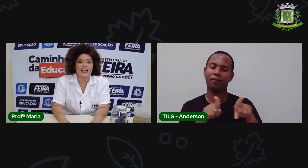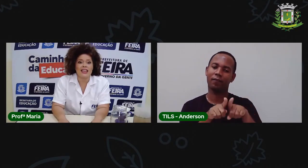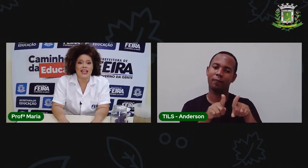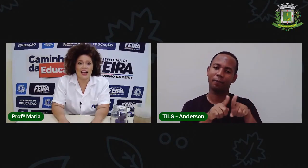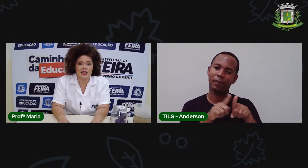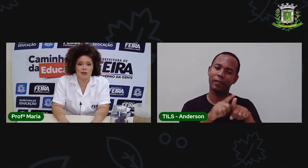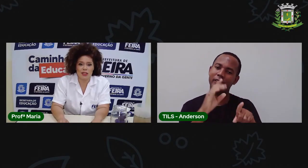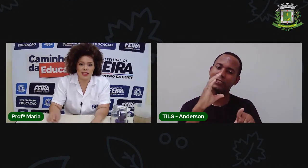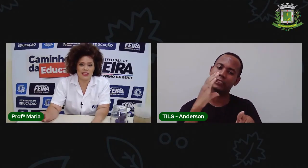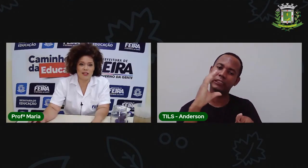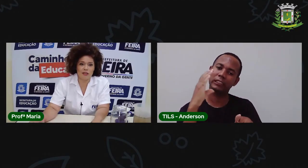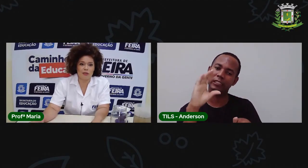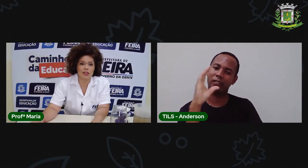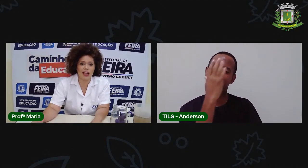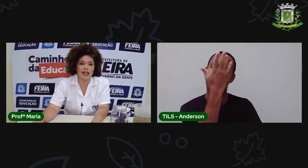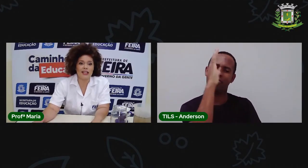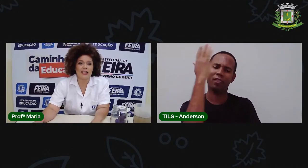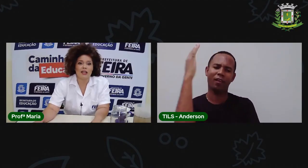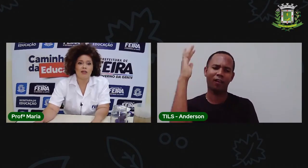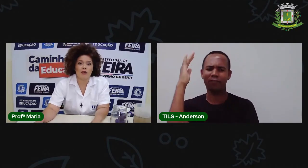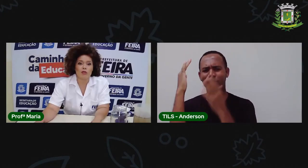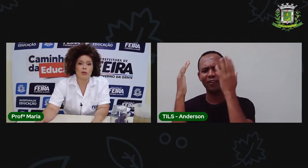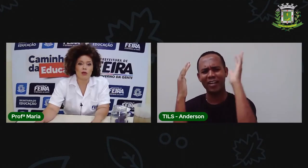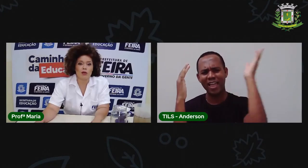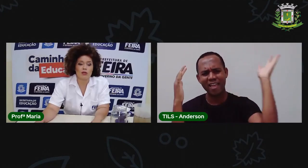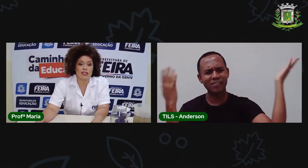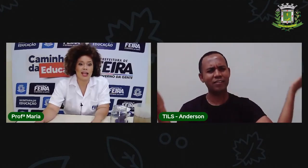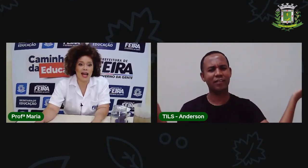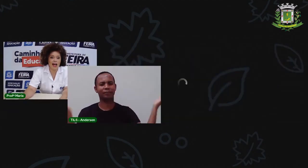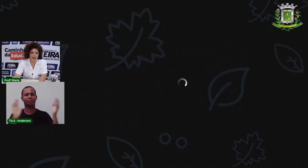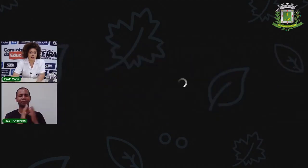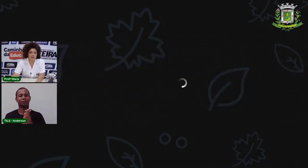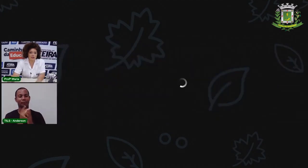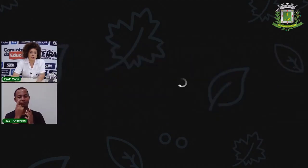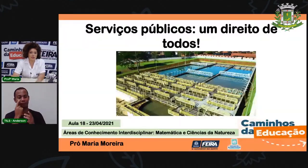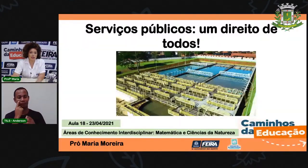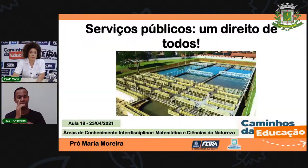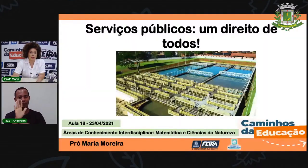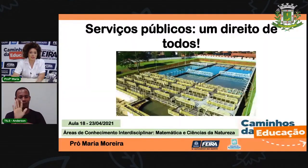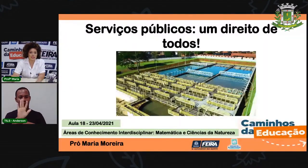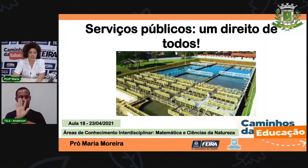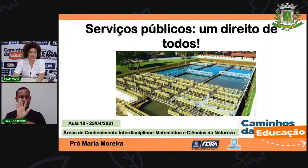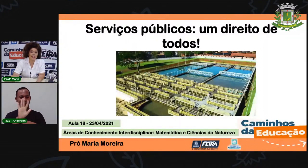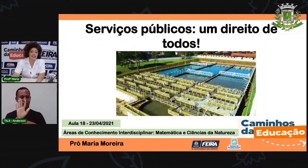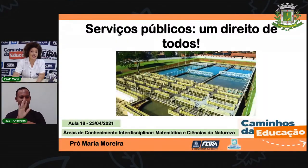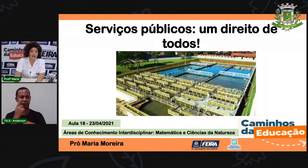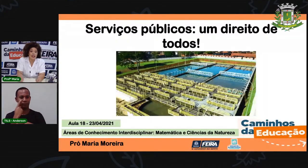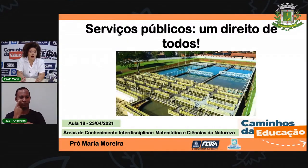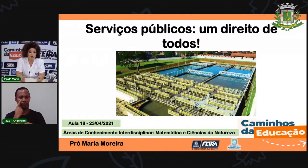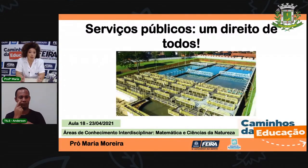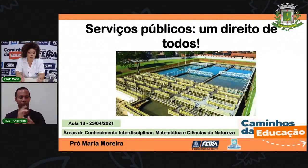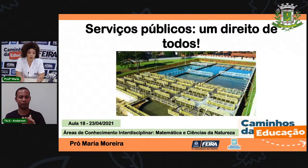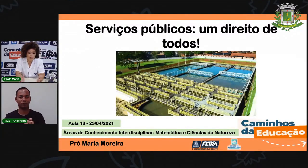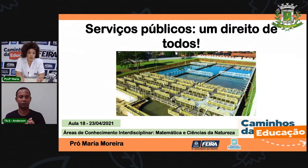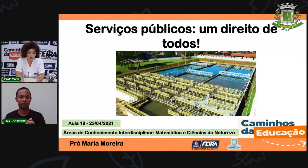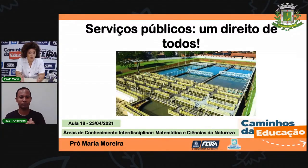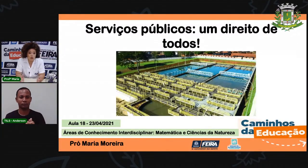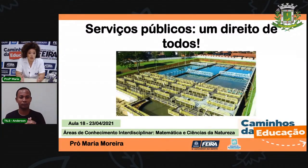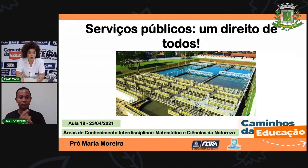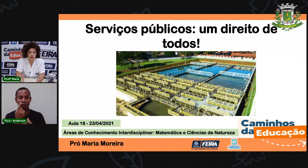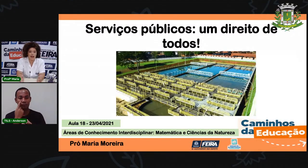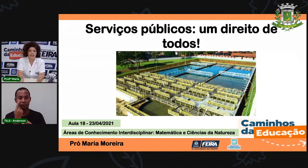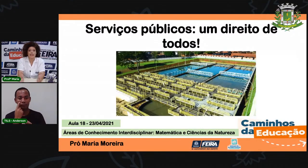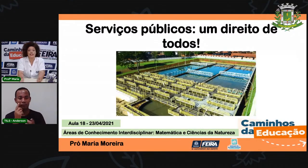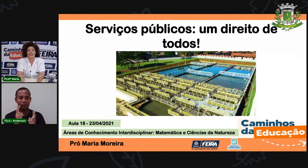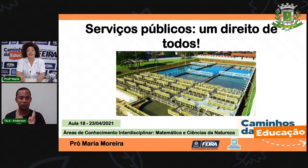natureza. Vamos lá? Vamos para o nosso slide e mostrar aqui para vocês. E, obviamente, a gente vai